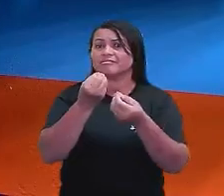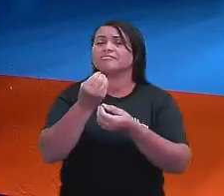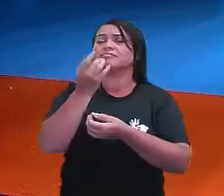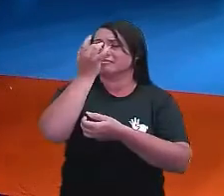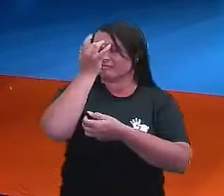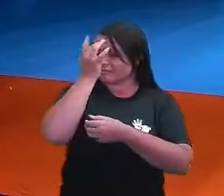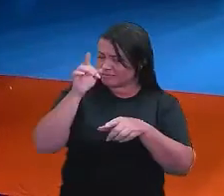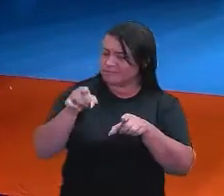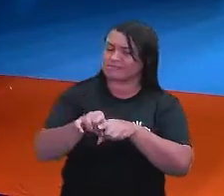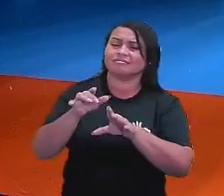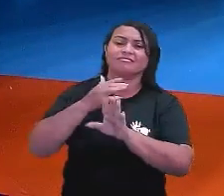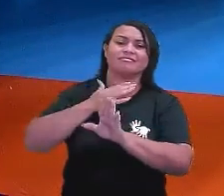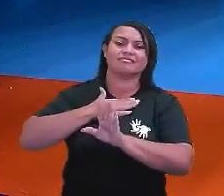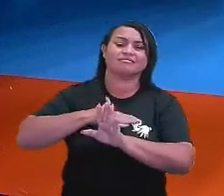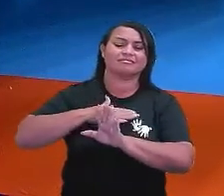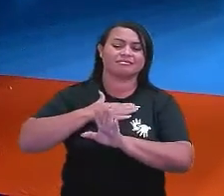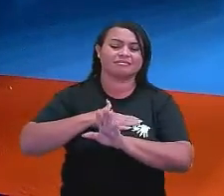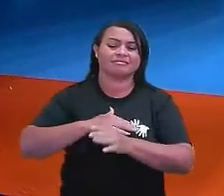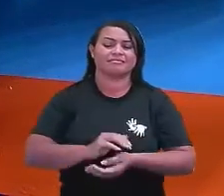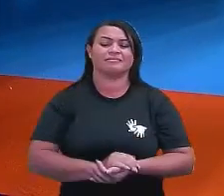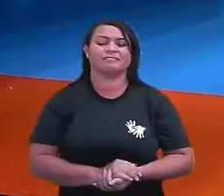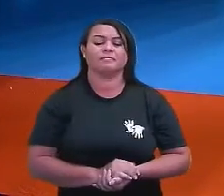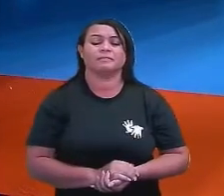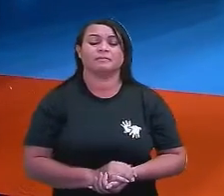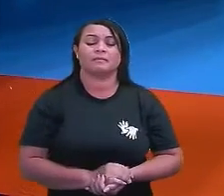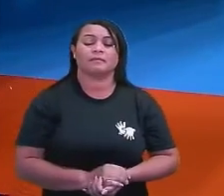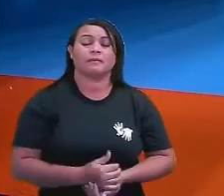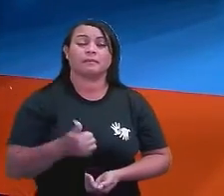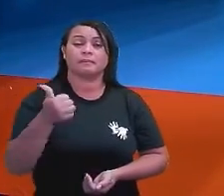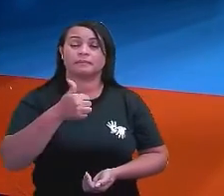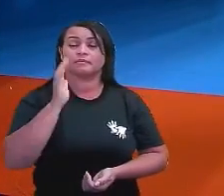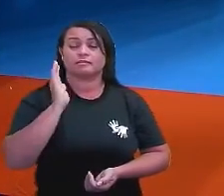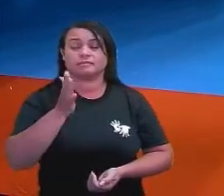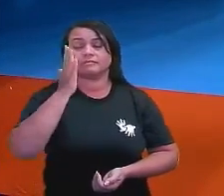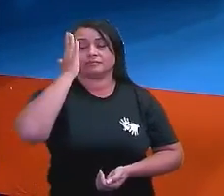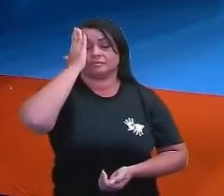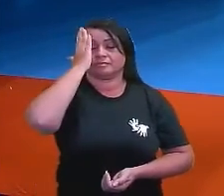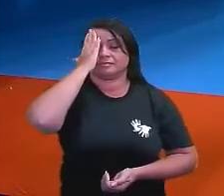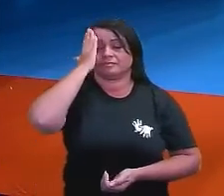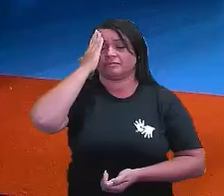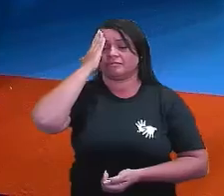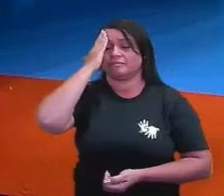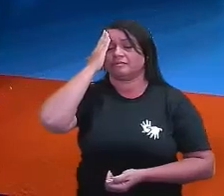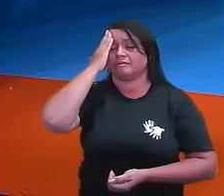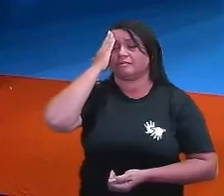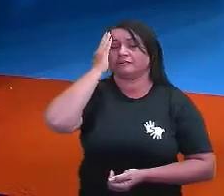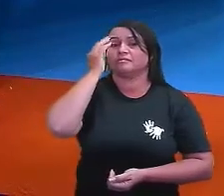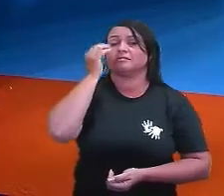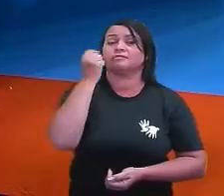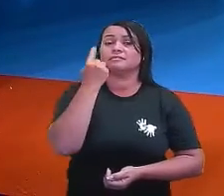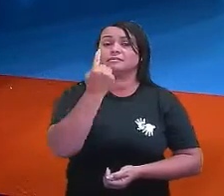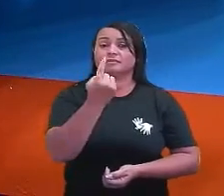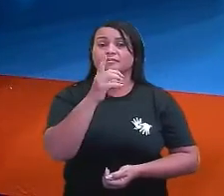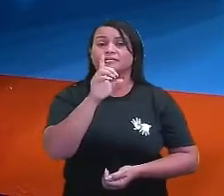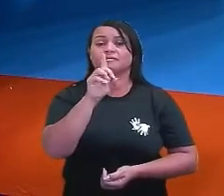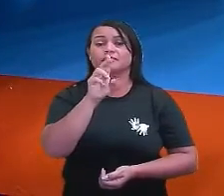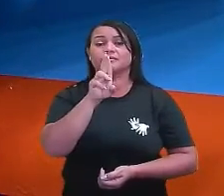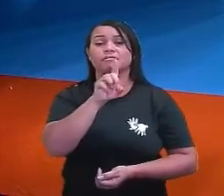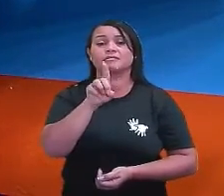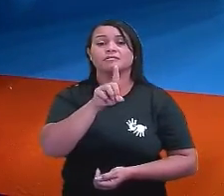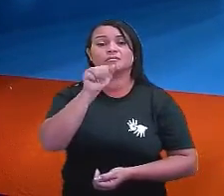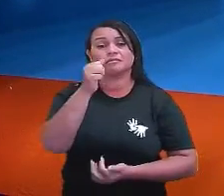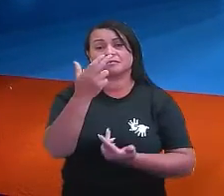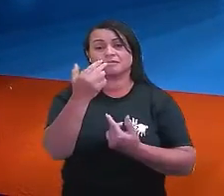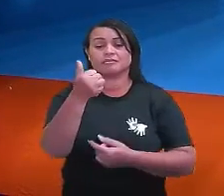fácil, você vai ver. Acompanha comigo. Primeiro, a gente já sabe que uma dúzia vai ser igual a